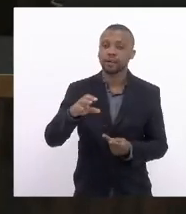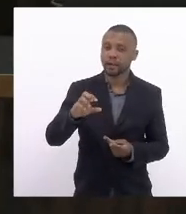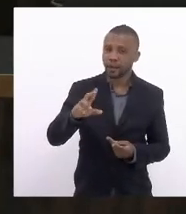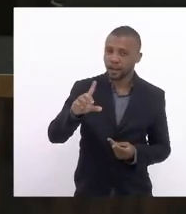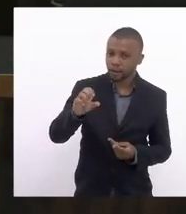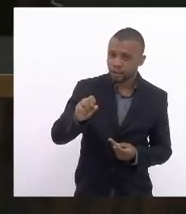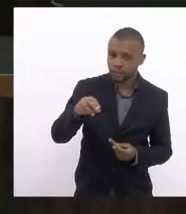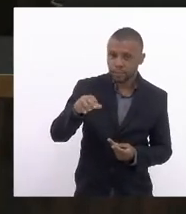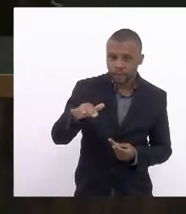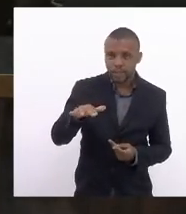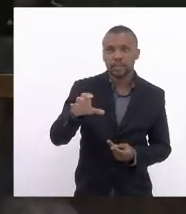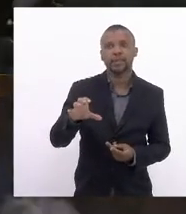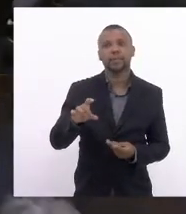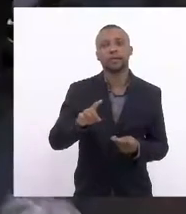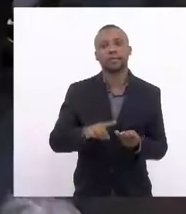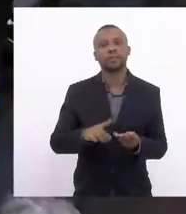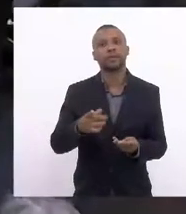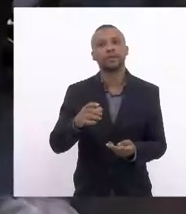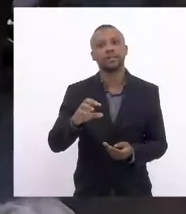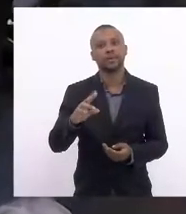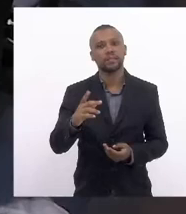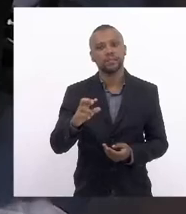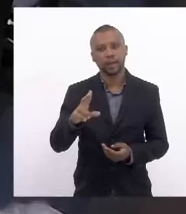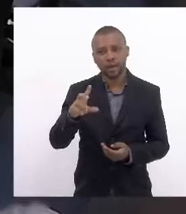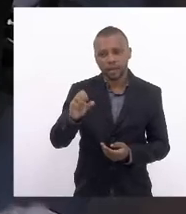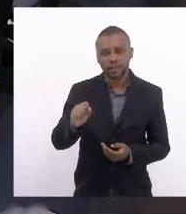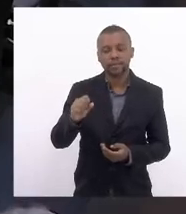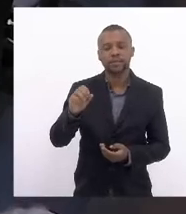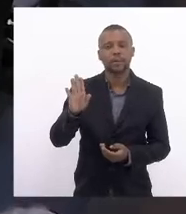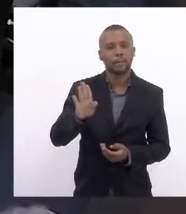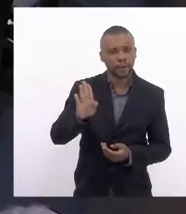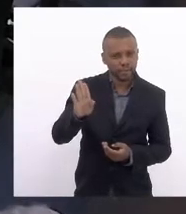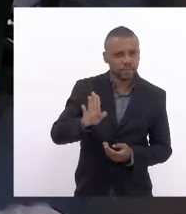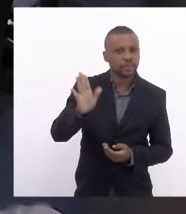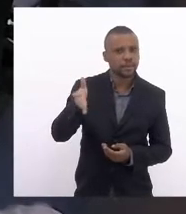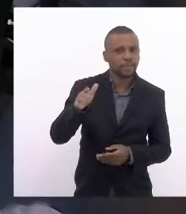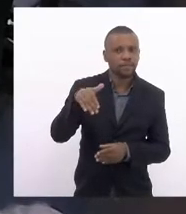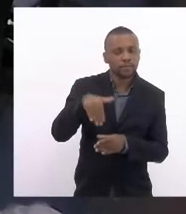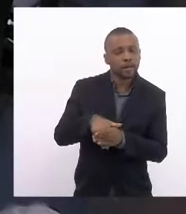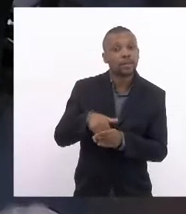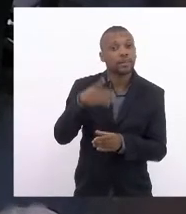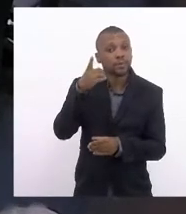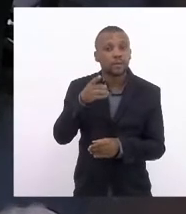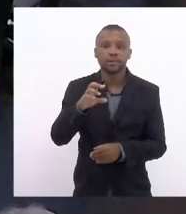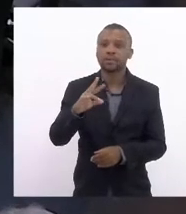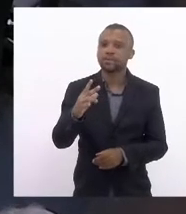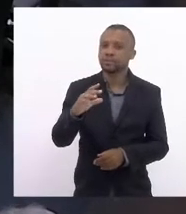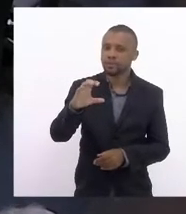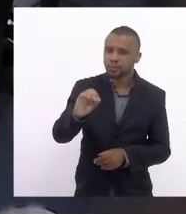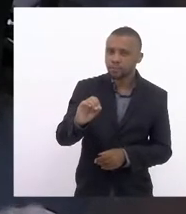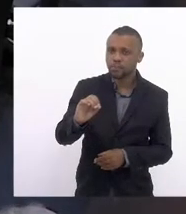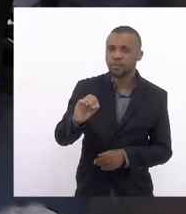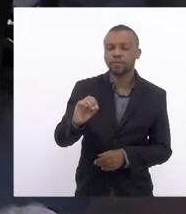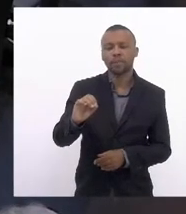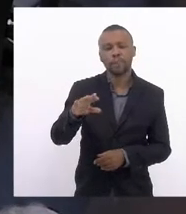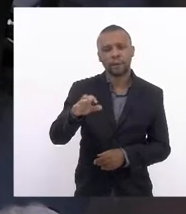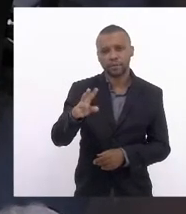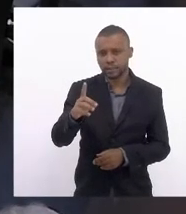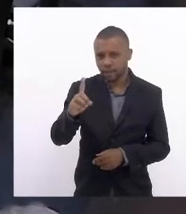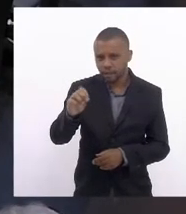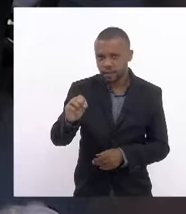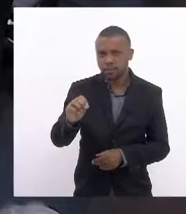Célia Jordão já votou, deputado Charles Batista já votou, deputado Chico Machado já votou, deputado Chiquinho da